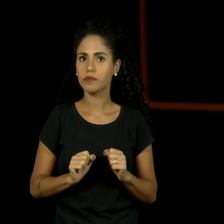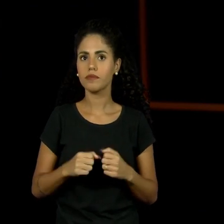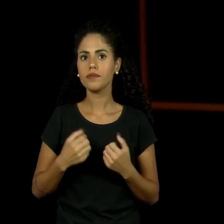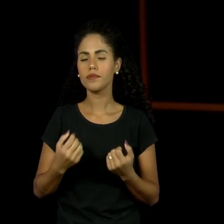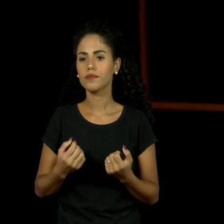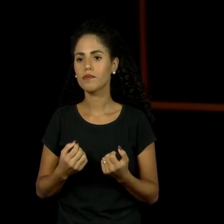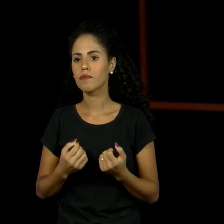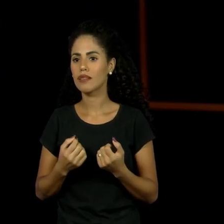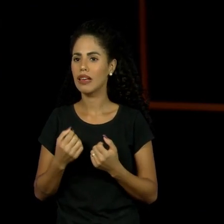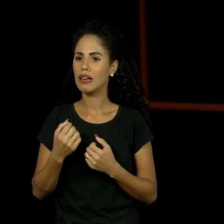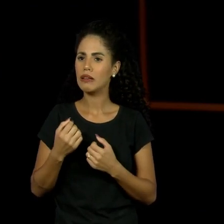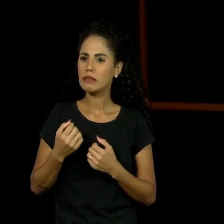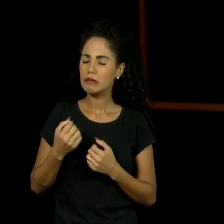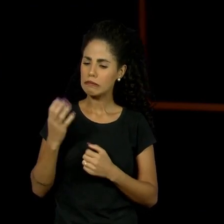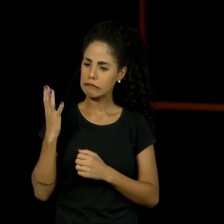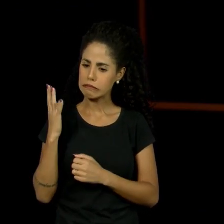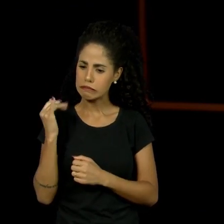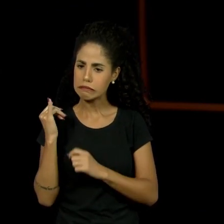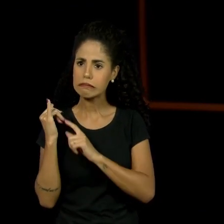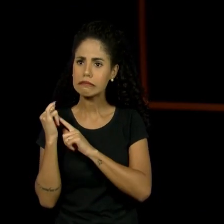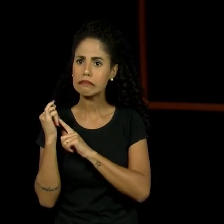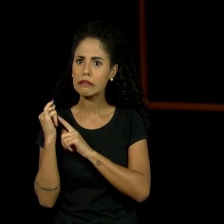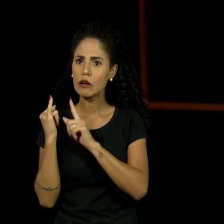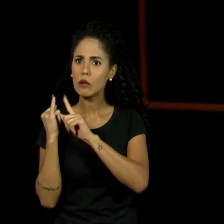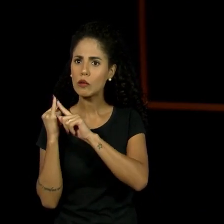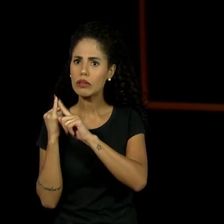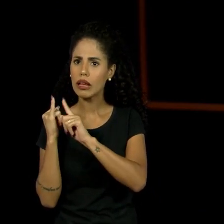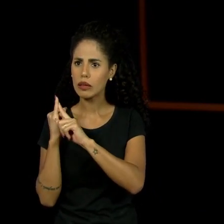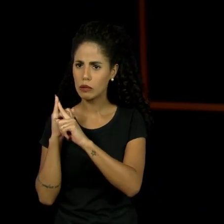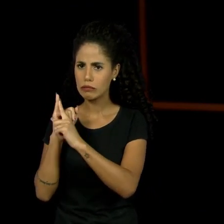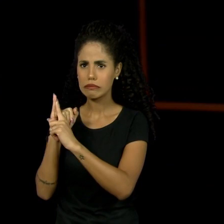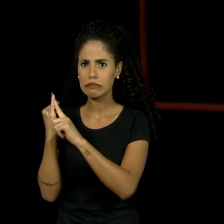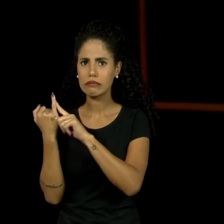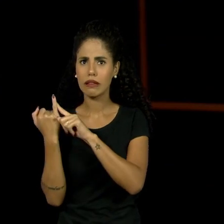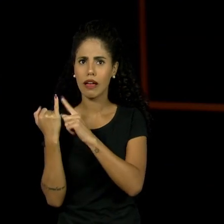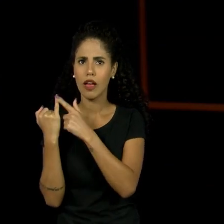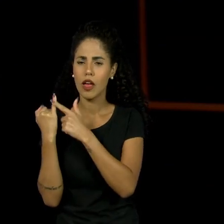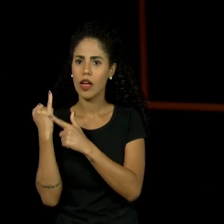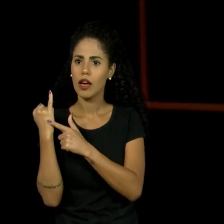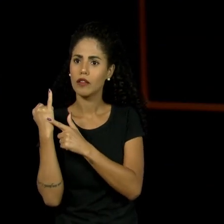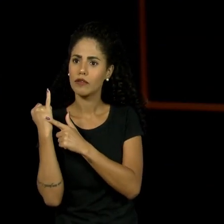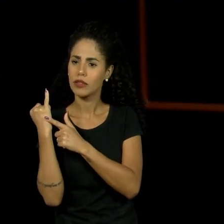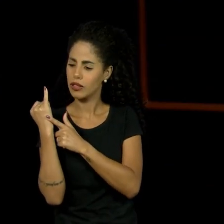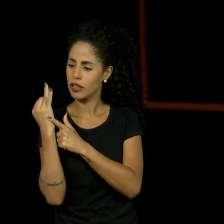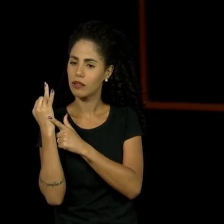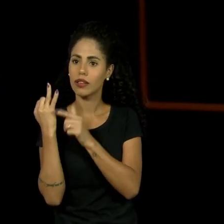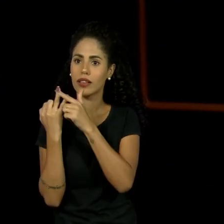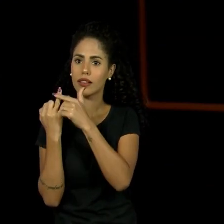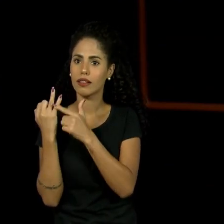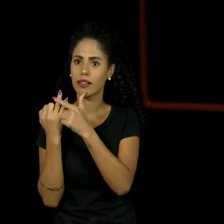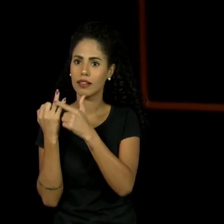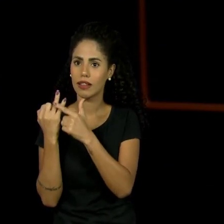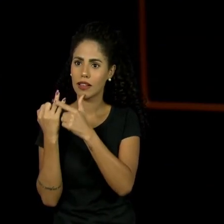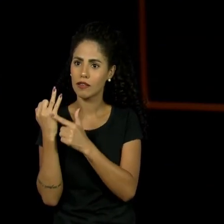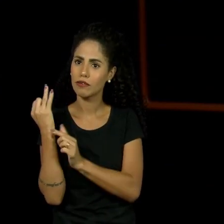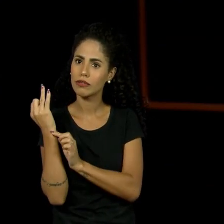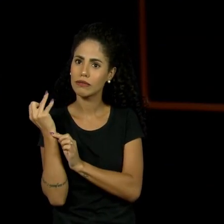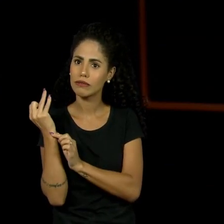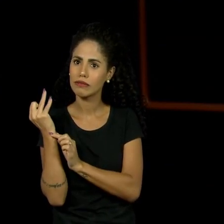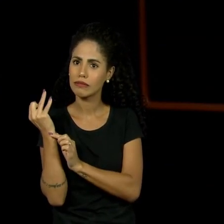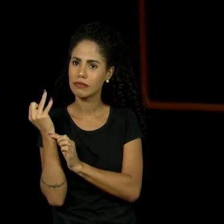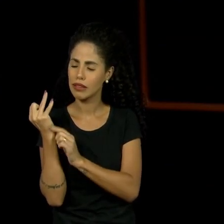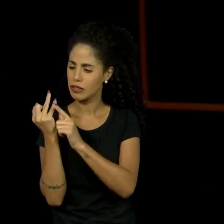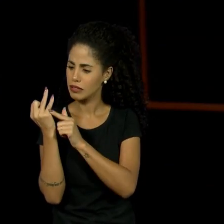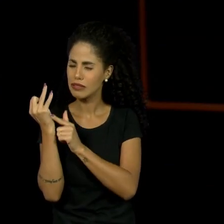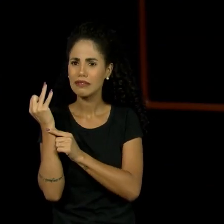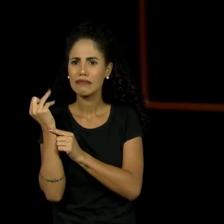o dedo começou a não responder. Faço assim porque realmente foram esses 2 dedos, né, da mão esquerda. Mas aí é porque eu estou